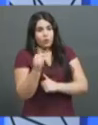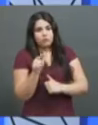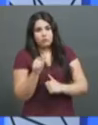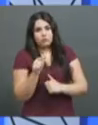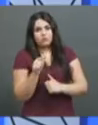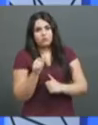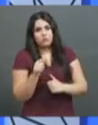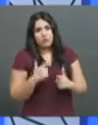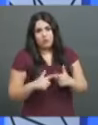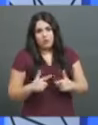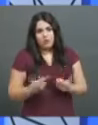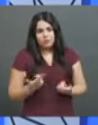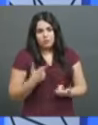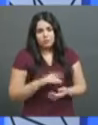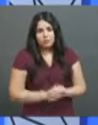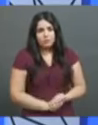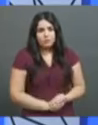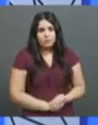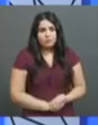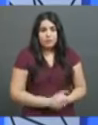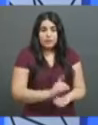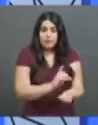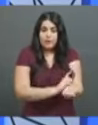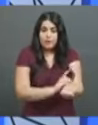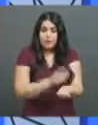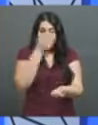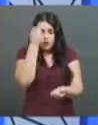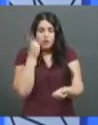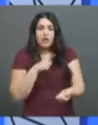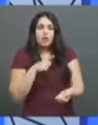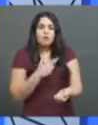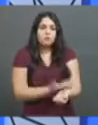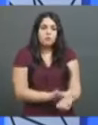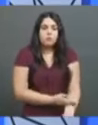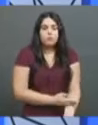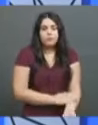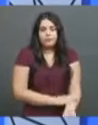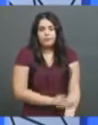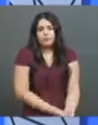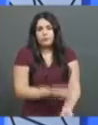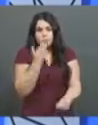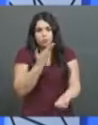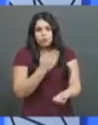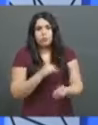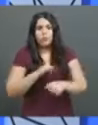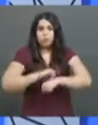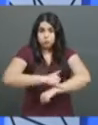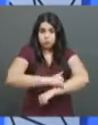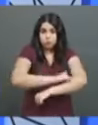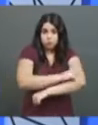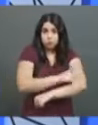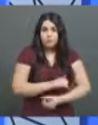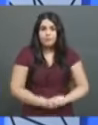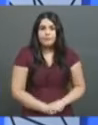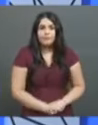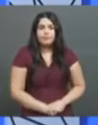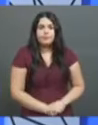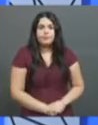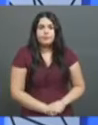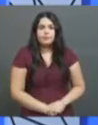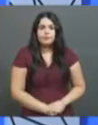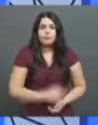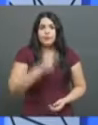O diabético, em geral, é um indivíduo que tem pressão alta, é um indivíduo que tem excesso de peso, é um indivíduo que, na maioria das